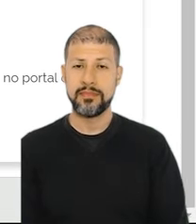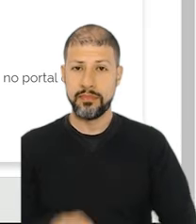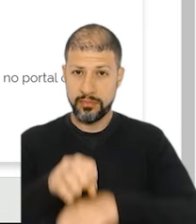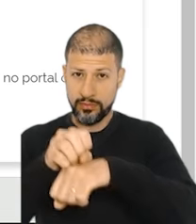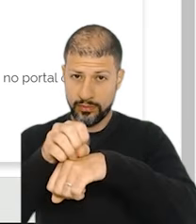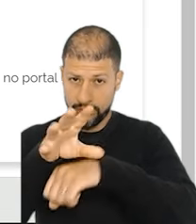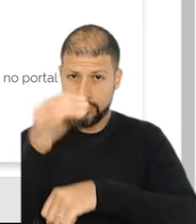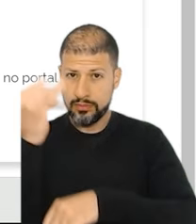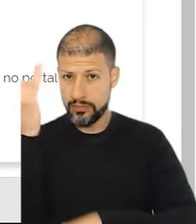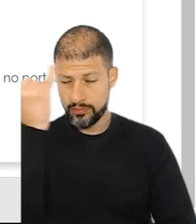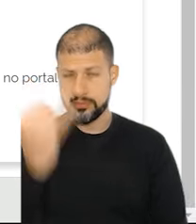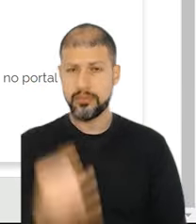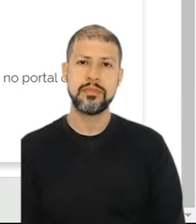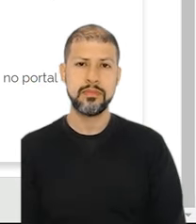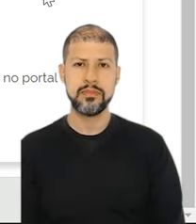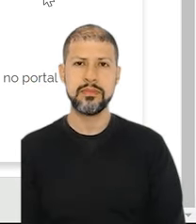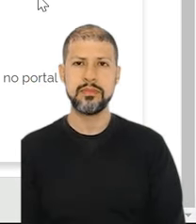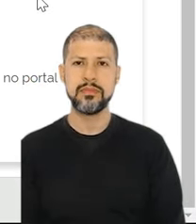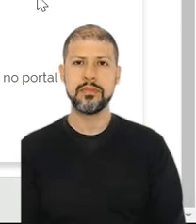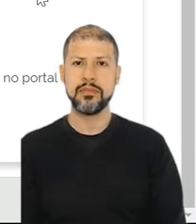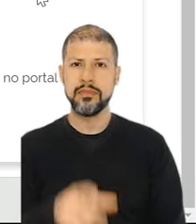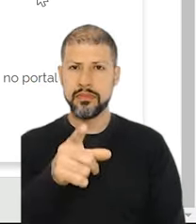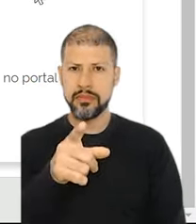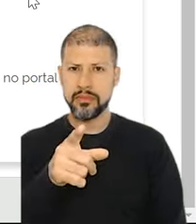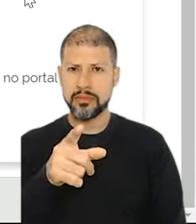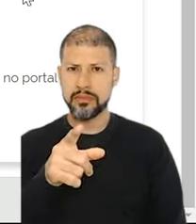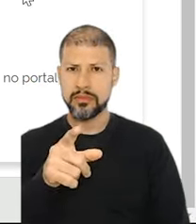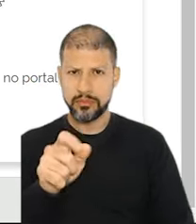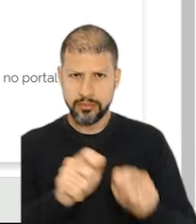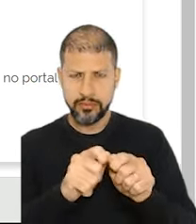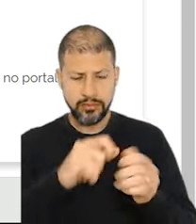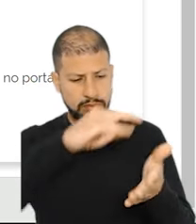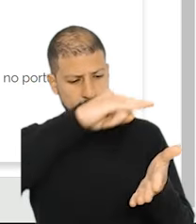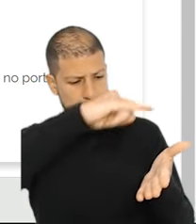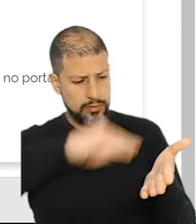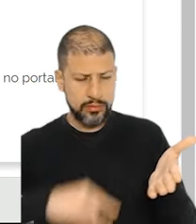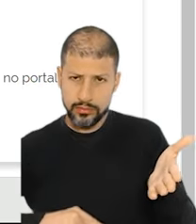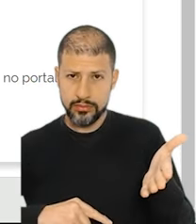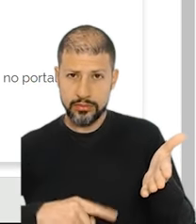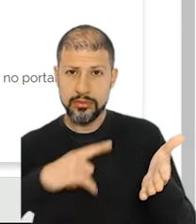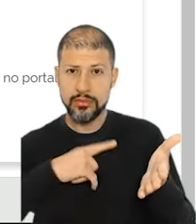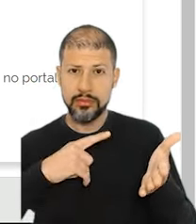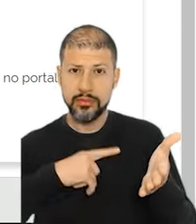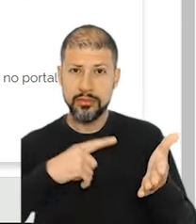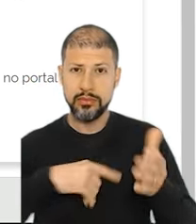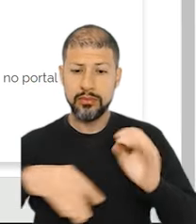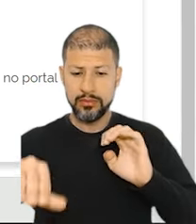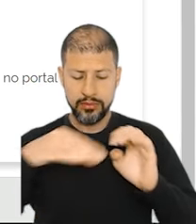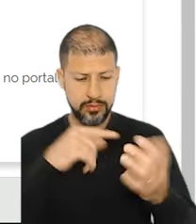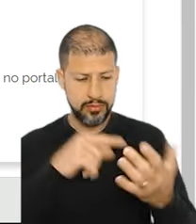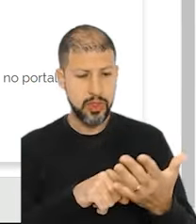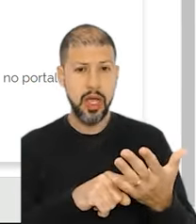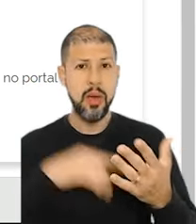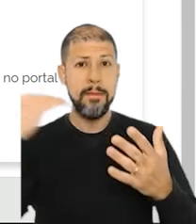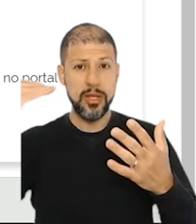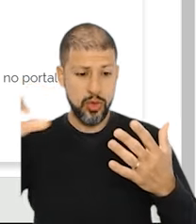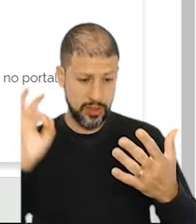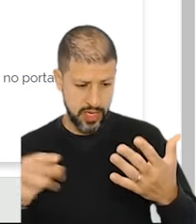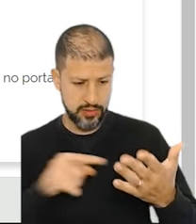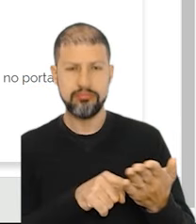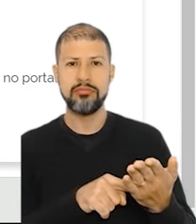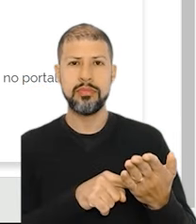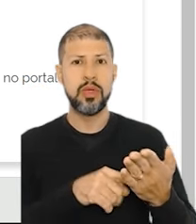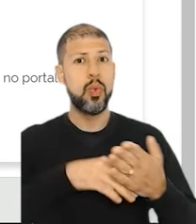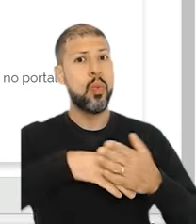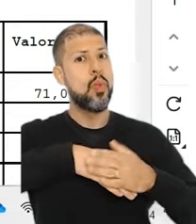importante como foi feito uma um documento nós temos um recibo de entrega é importante que nós guardemos